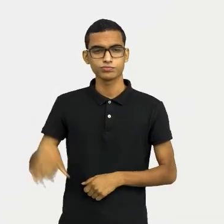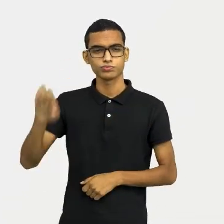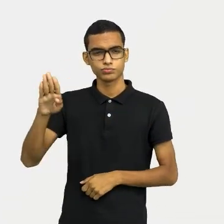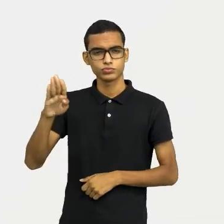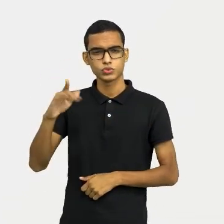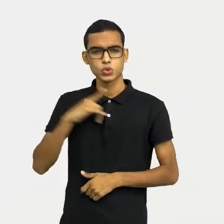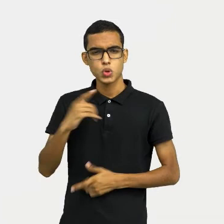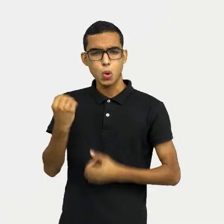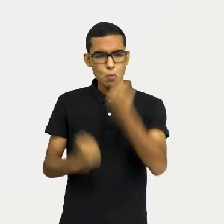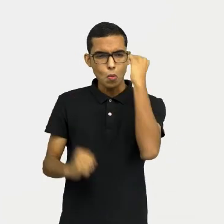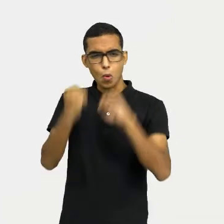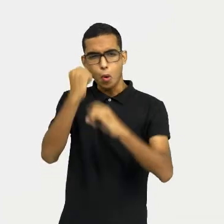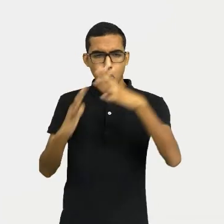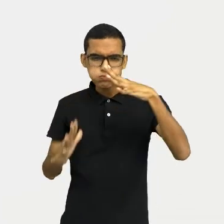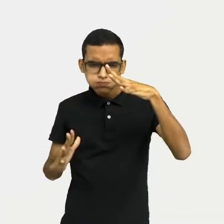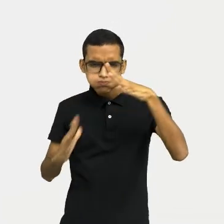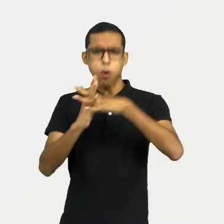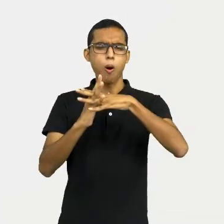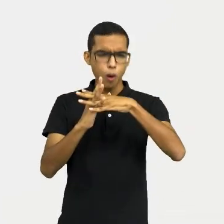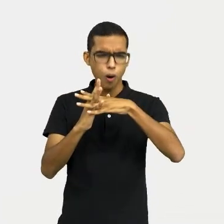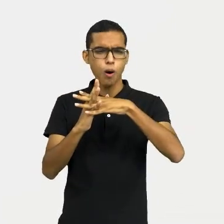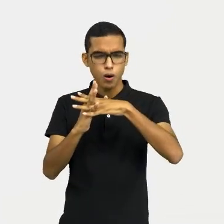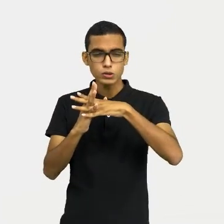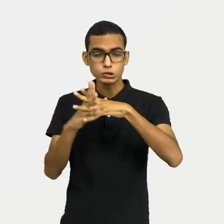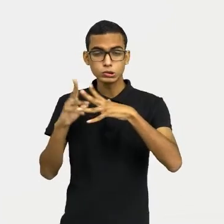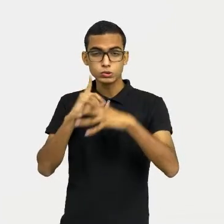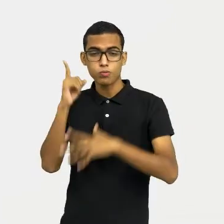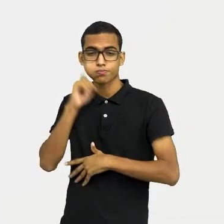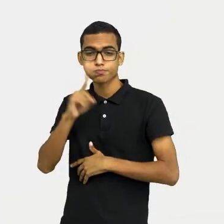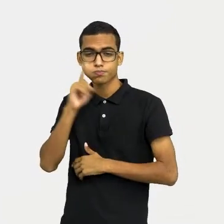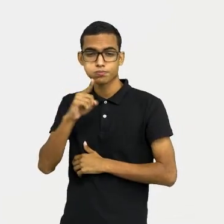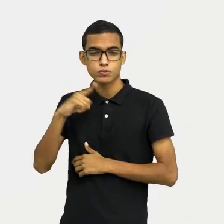que cresceu além das necessidades do mercado interno e